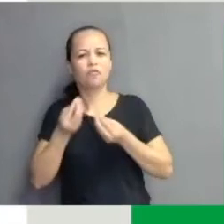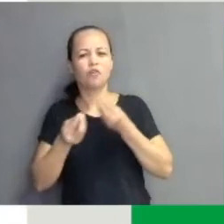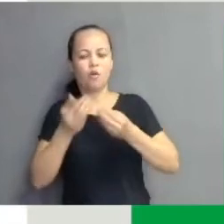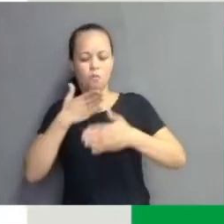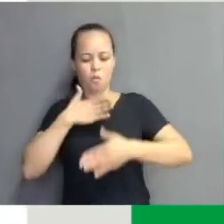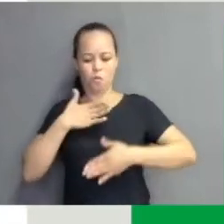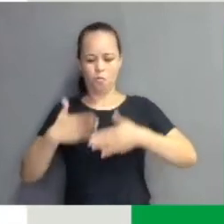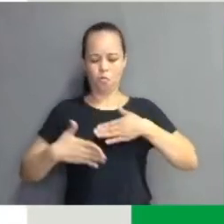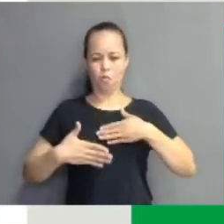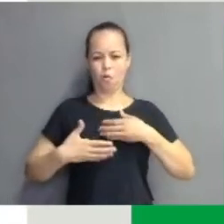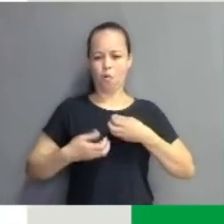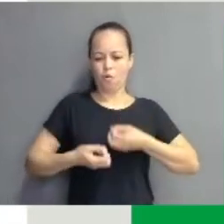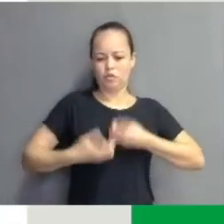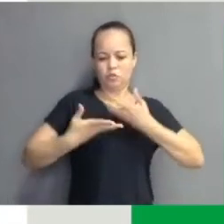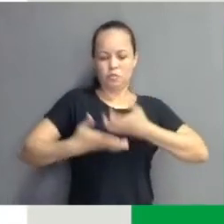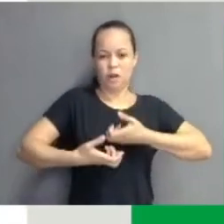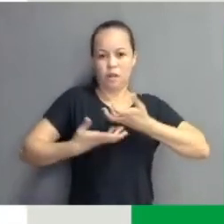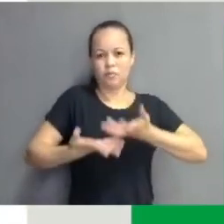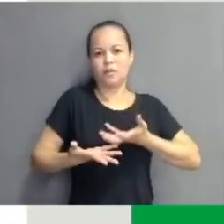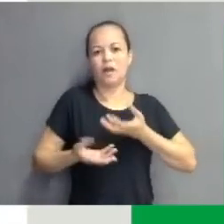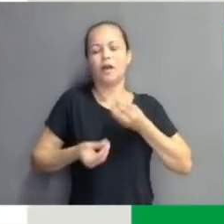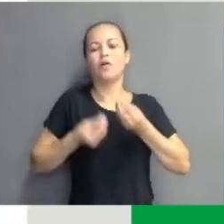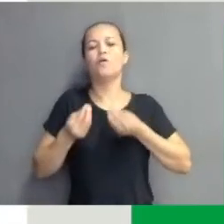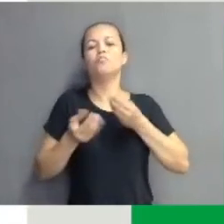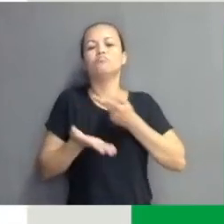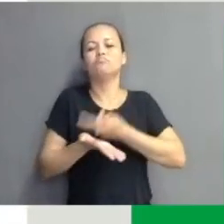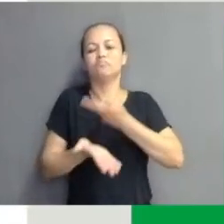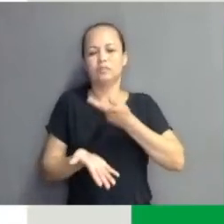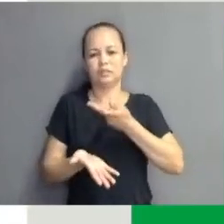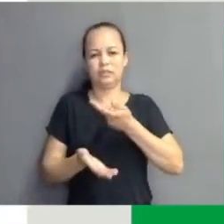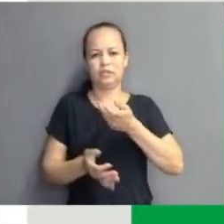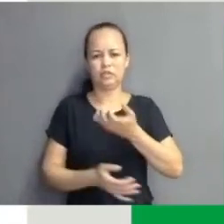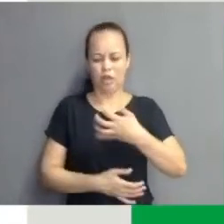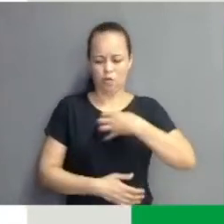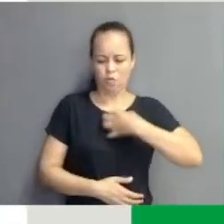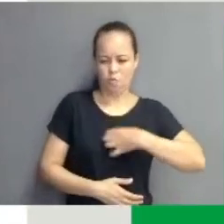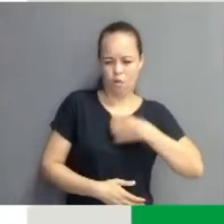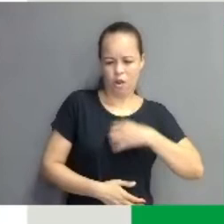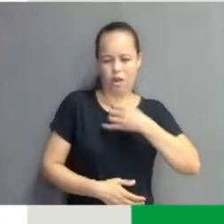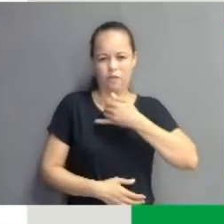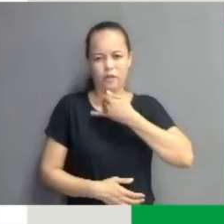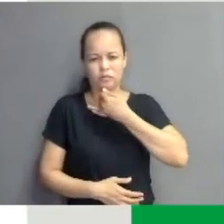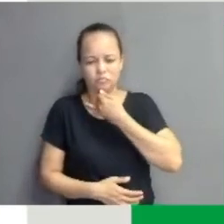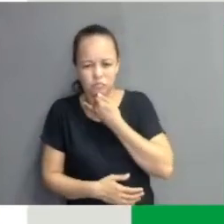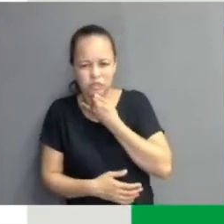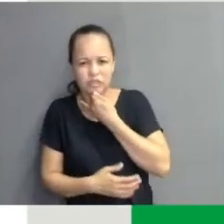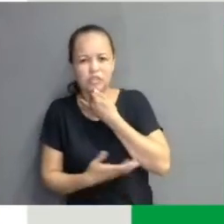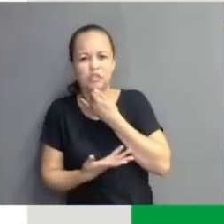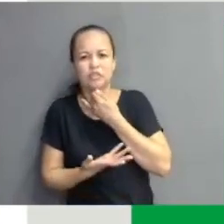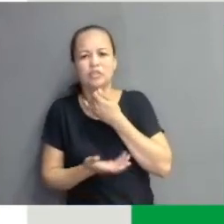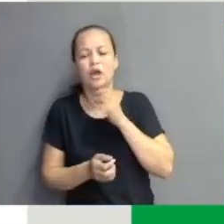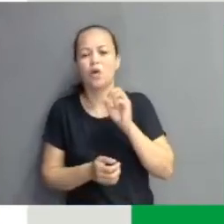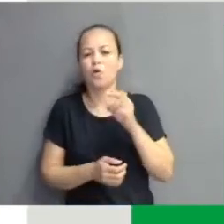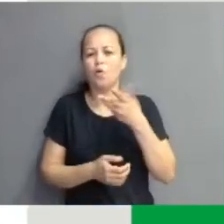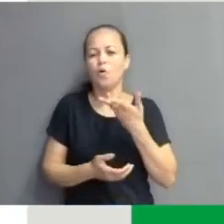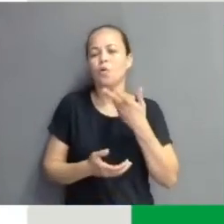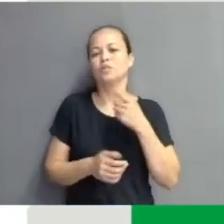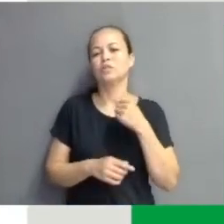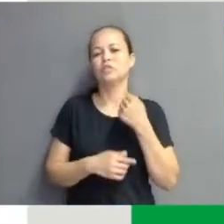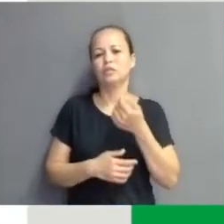de o nosso corpo falar o que tá acontecendo que a gente está com raiva você a gente está triste ou se a gente tá